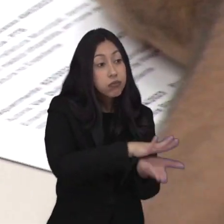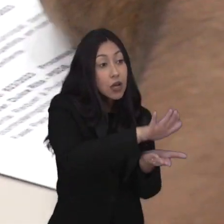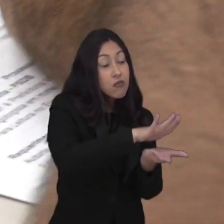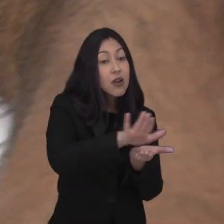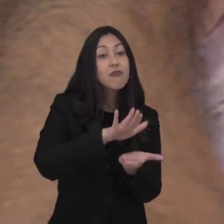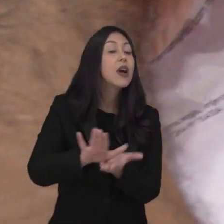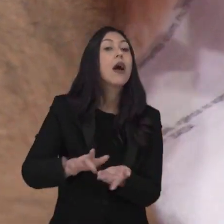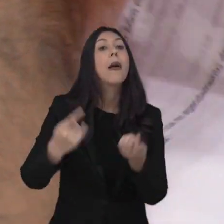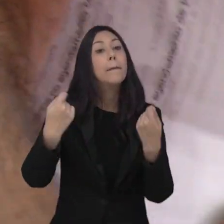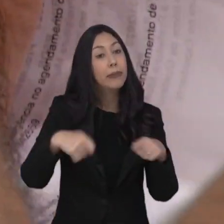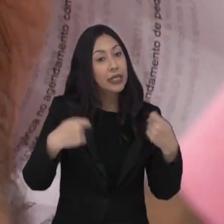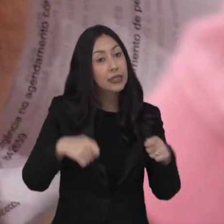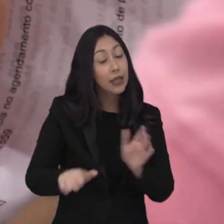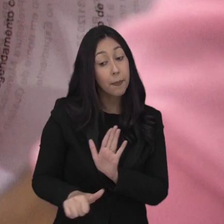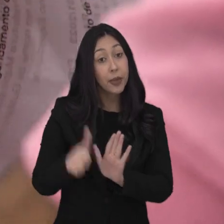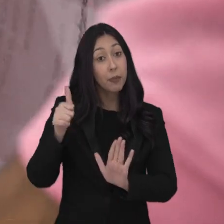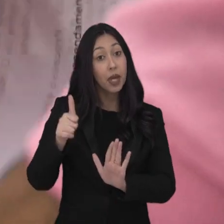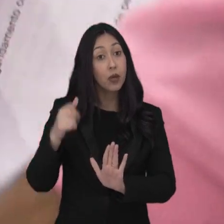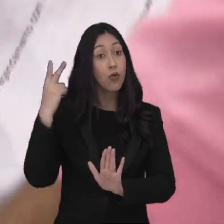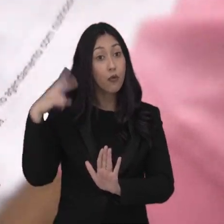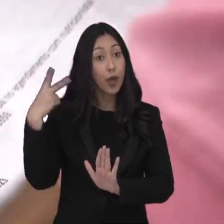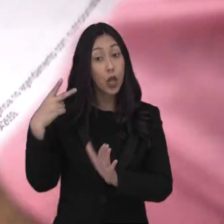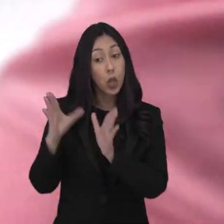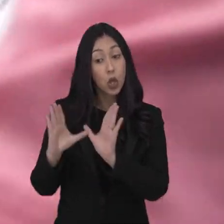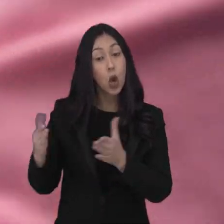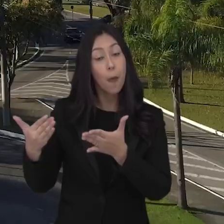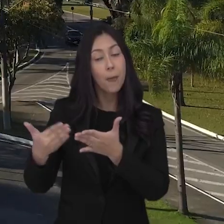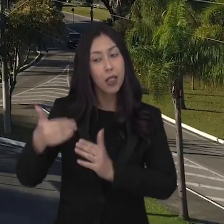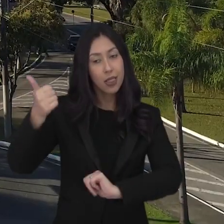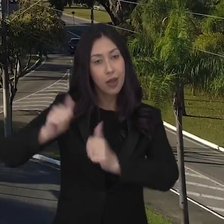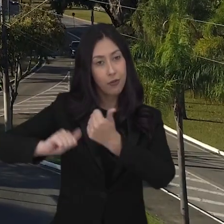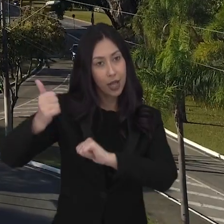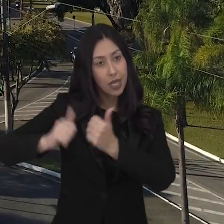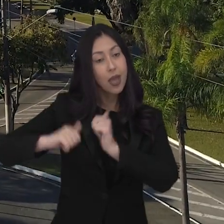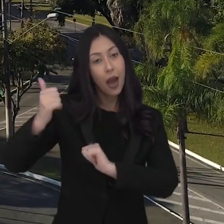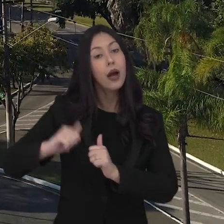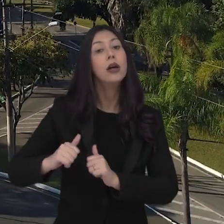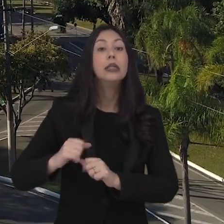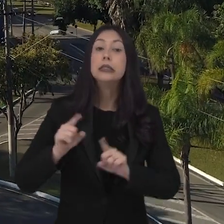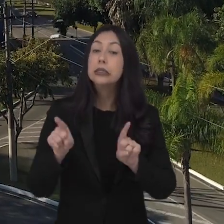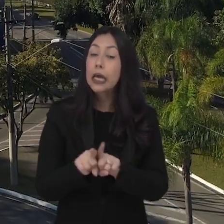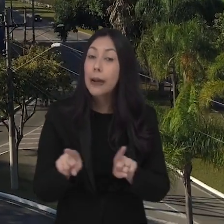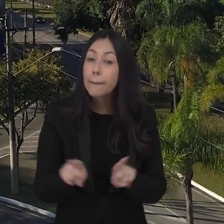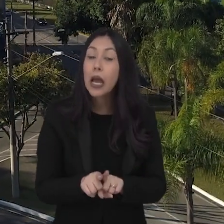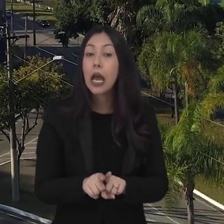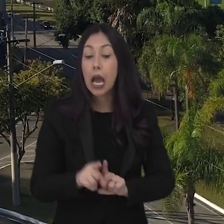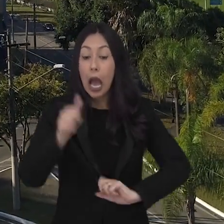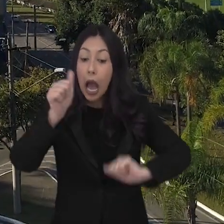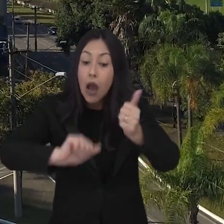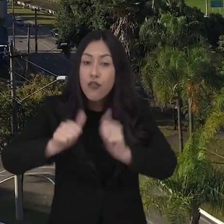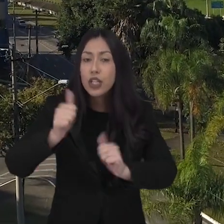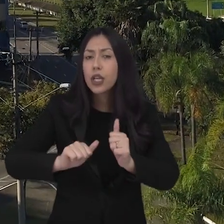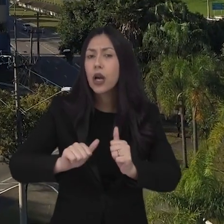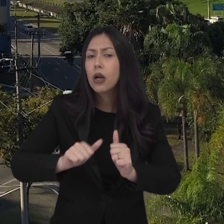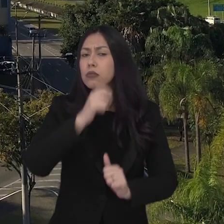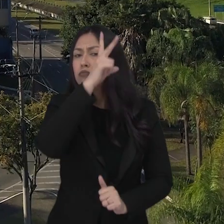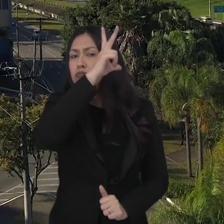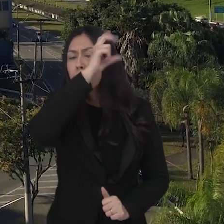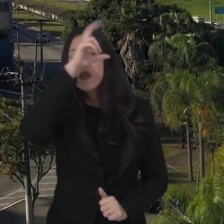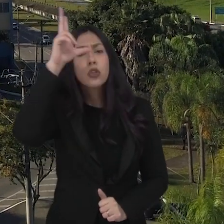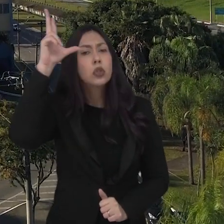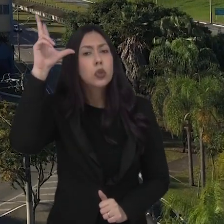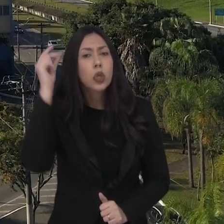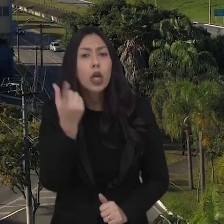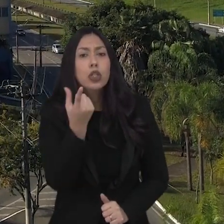investimentos, devem passar pela análise dos vereadores membros. A cada ano, a comissão também avalia como a Prefeitura